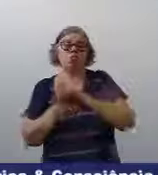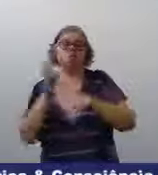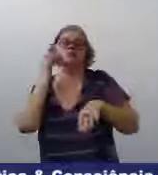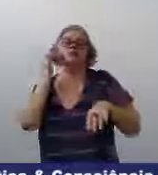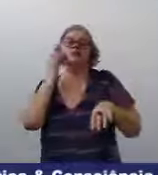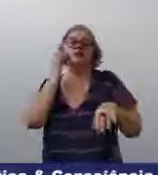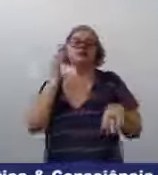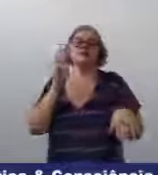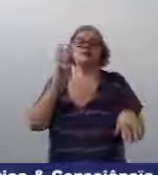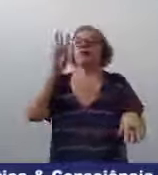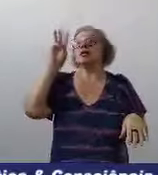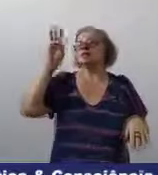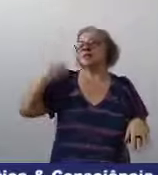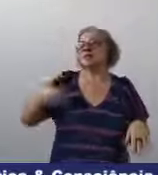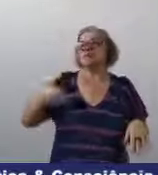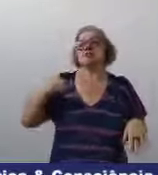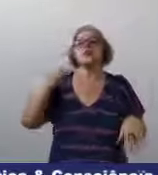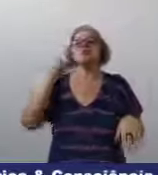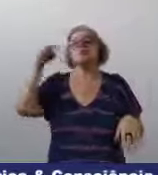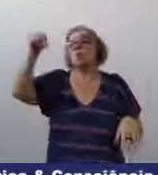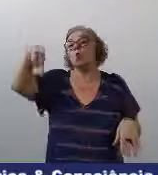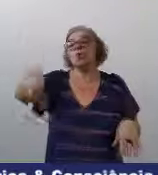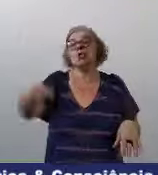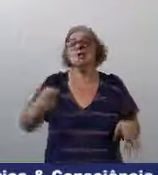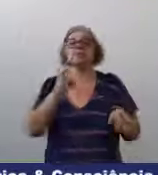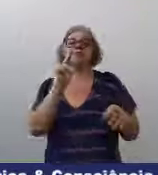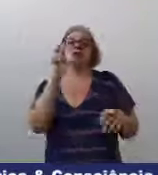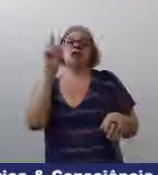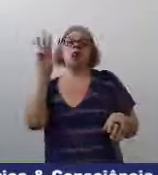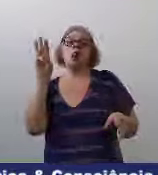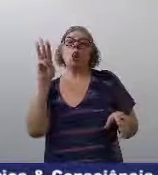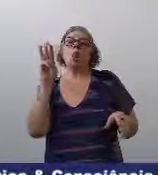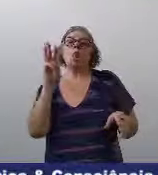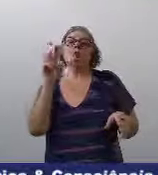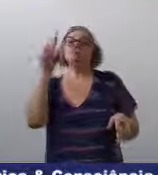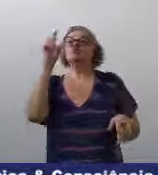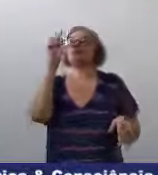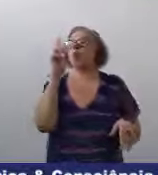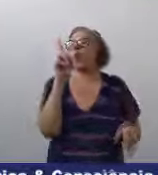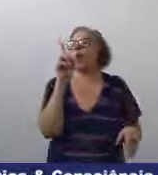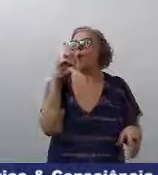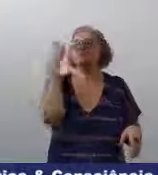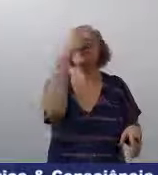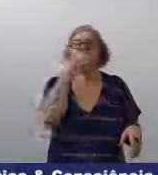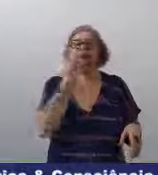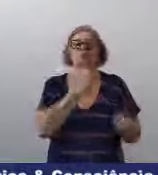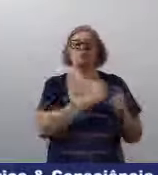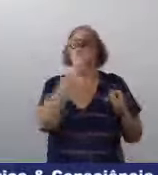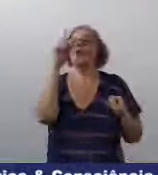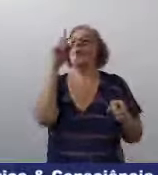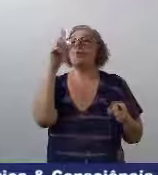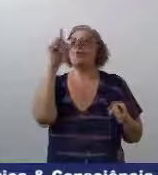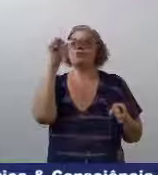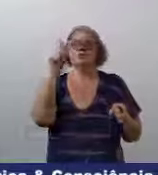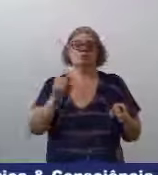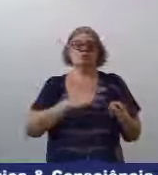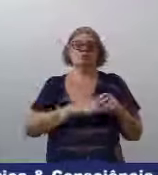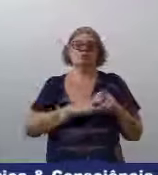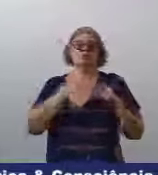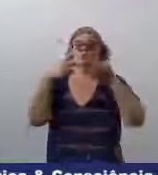tentam chegar lá, mas não conseguem. 300 mil quilômetros por segundo, cada um viajando em sentidos